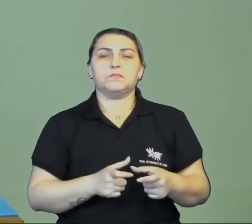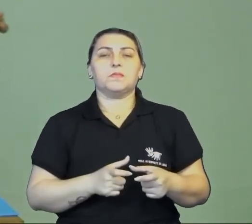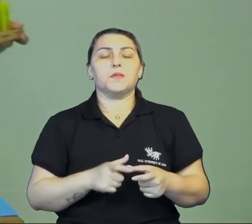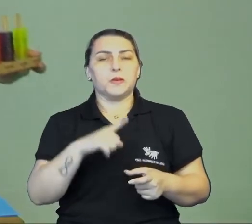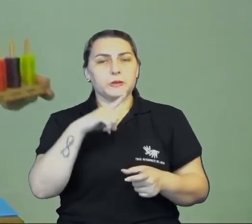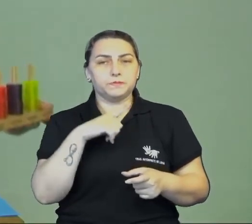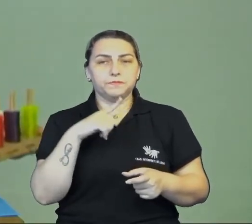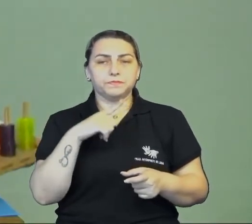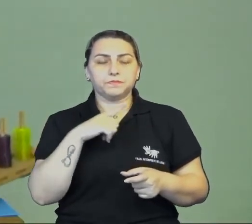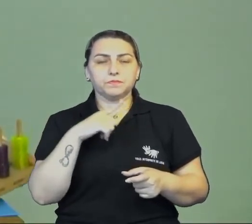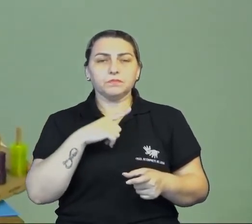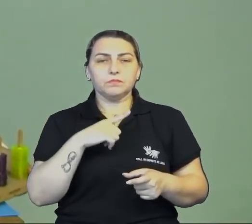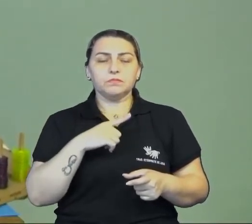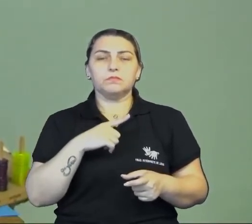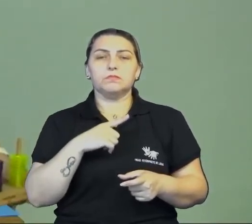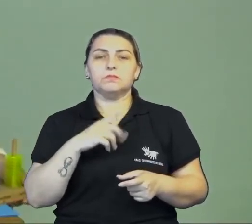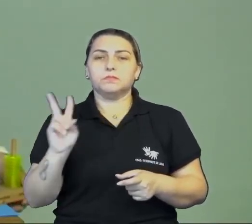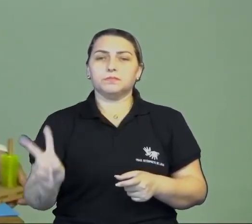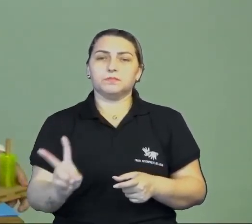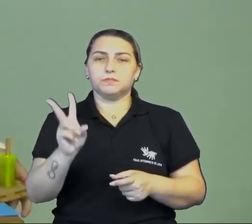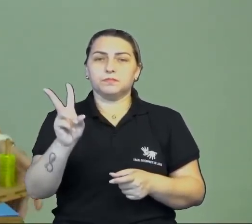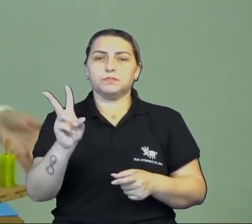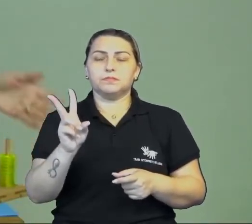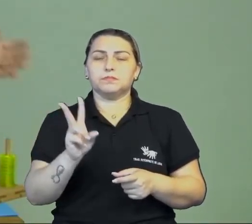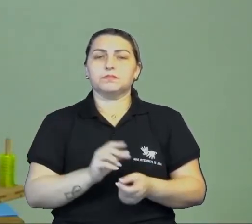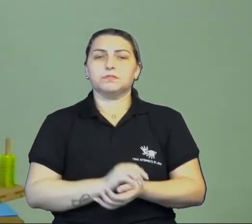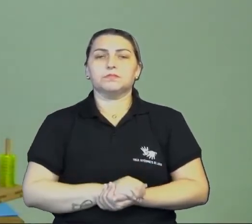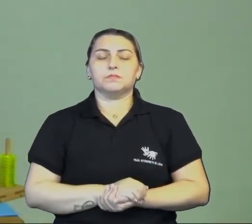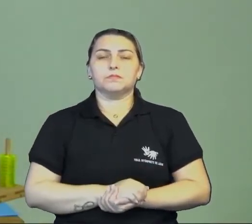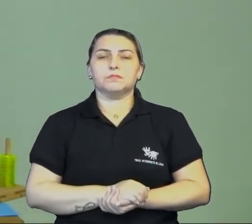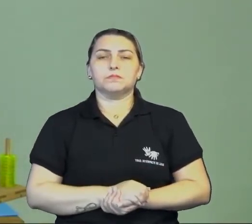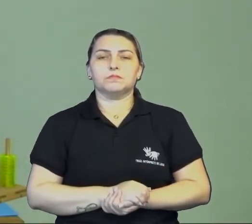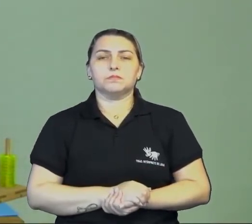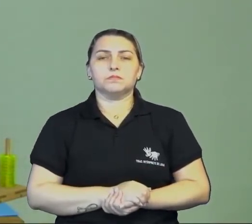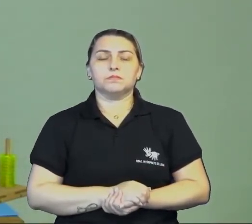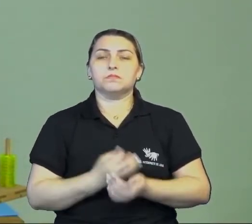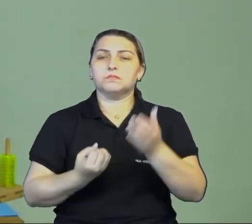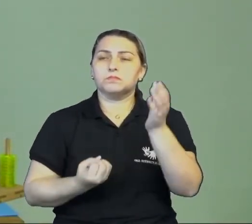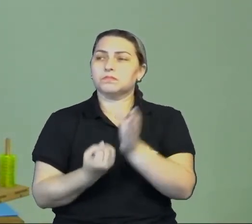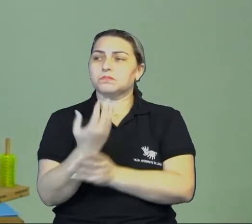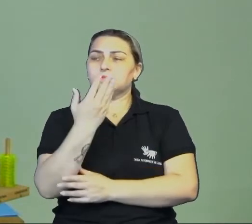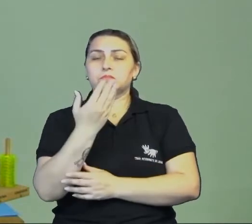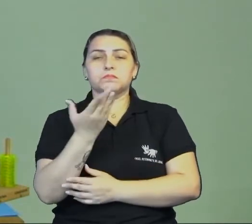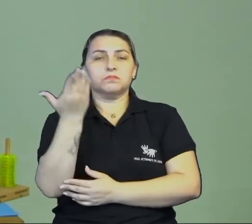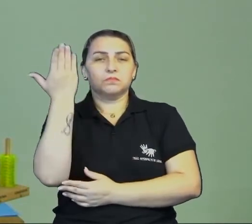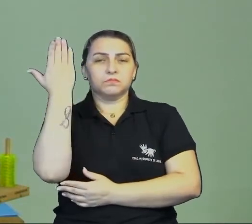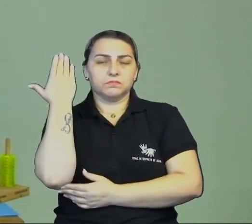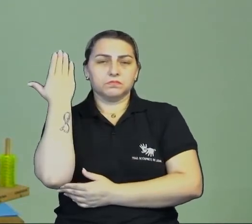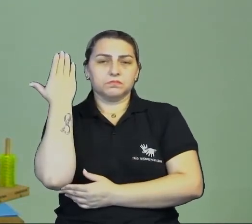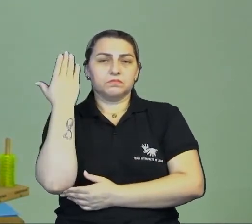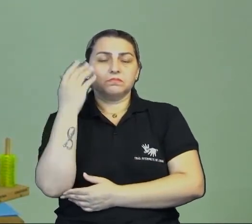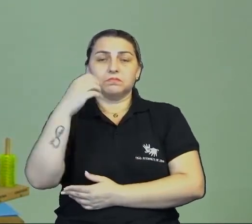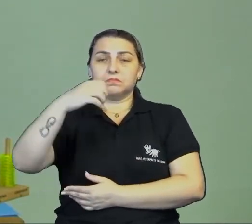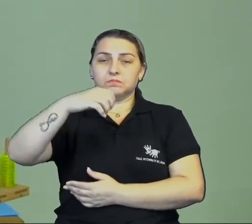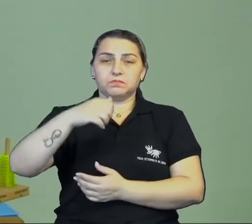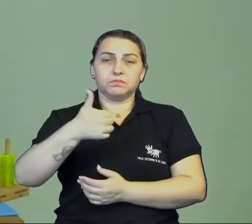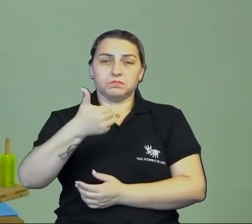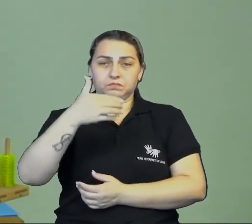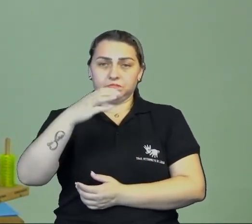ele ocupa, ele contém um valor. E aí, crianças, surgiram primeiro